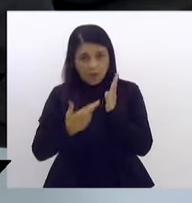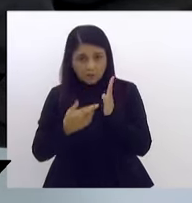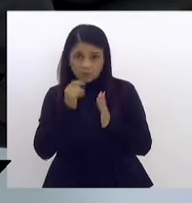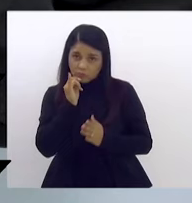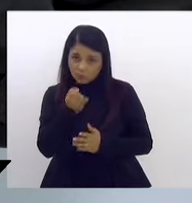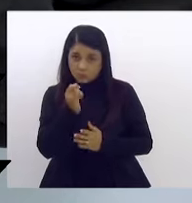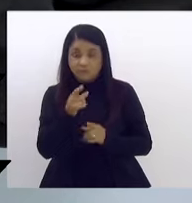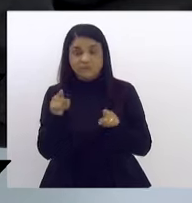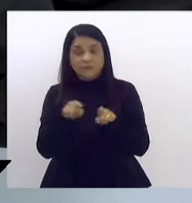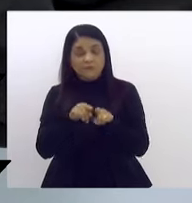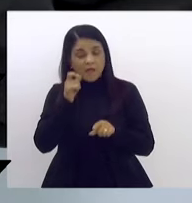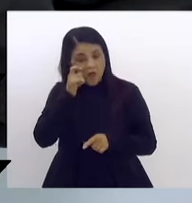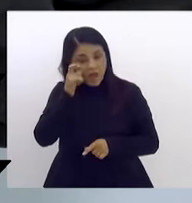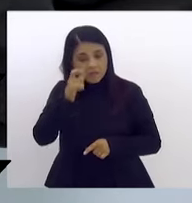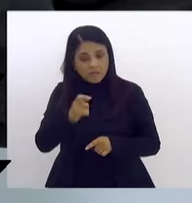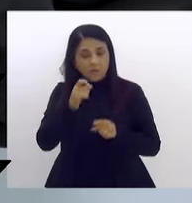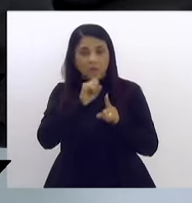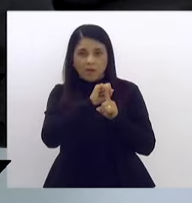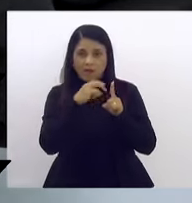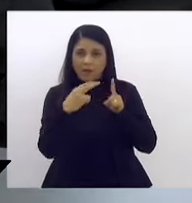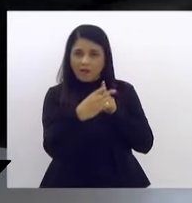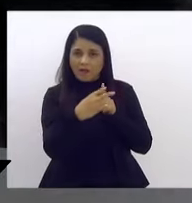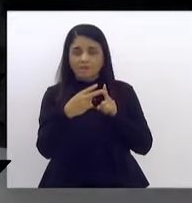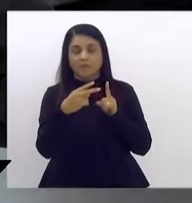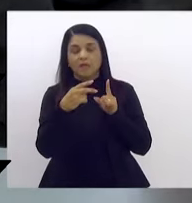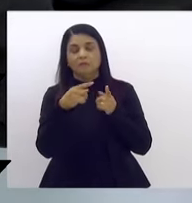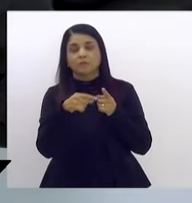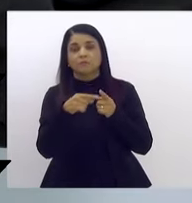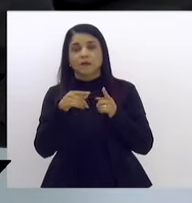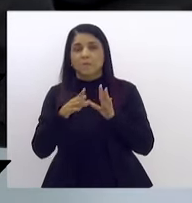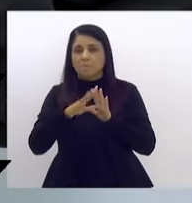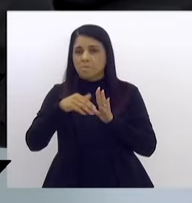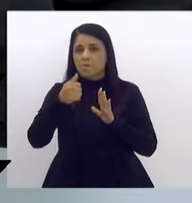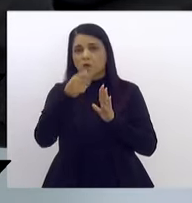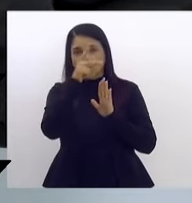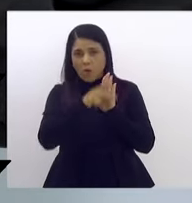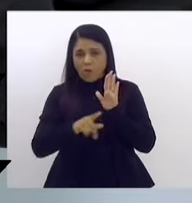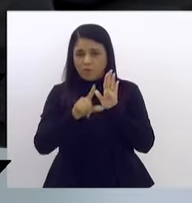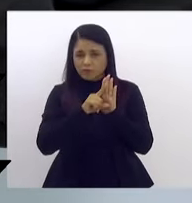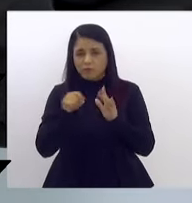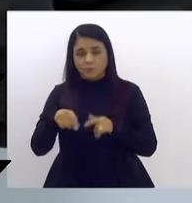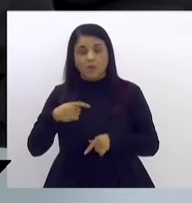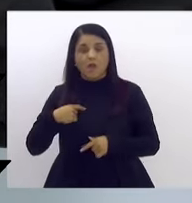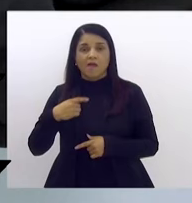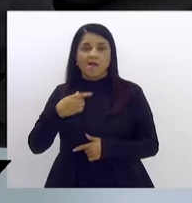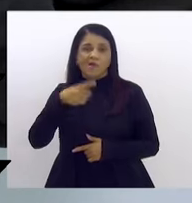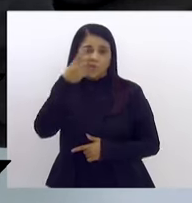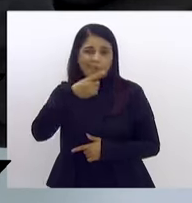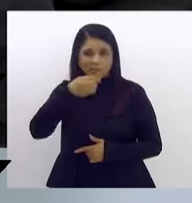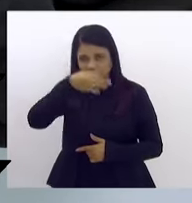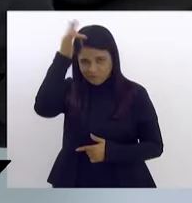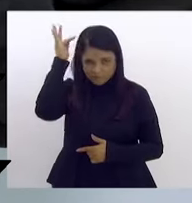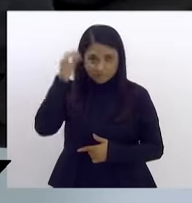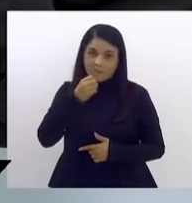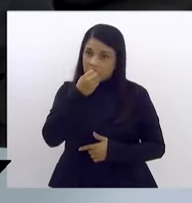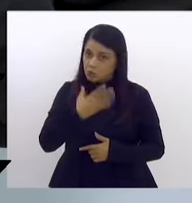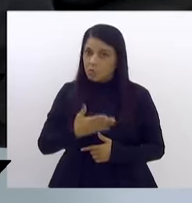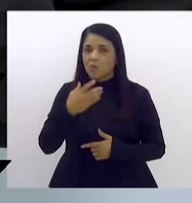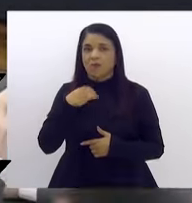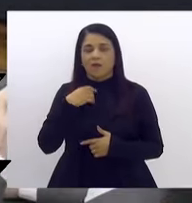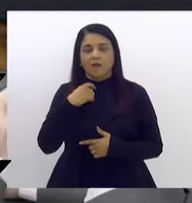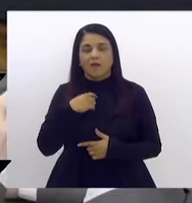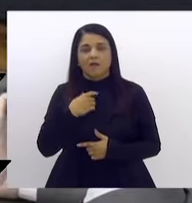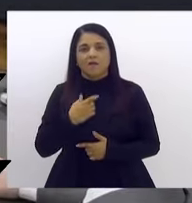também se atente a esses aspectos para aprimorar esse projeto porque a intenção do autor Realmente é muito boa Presidente eu